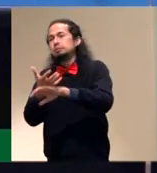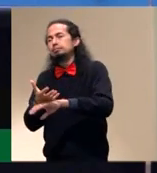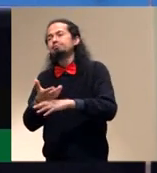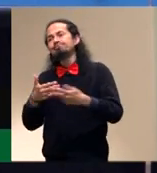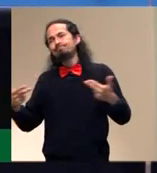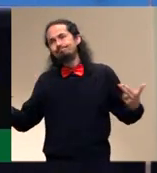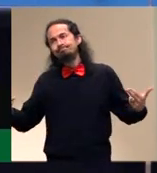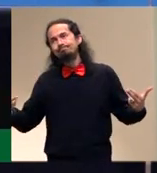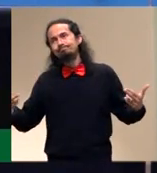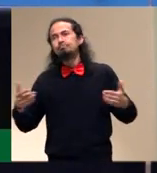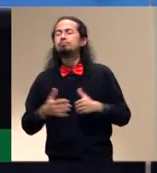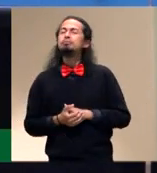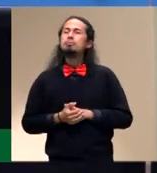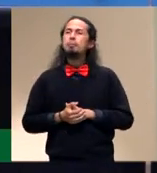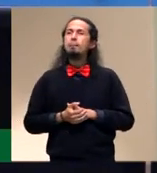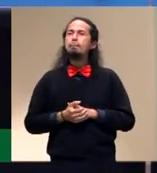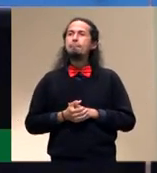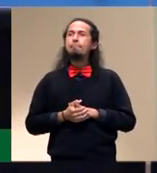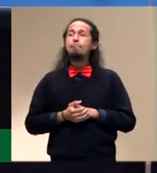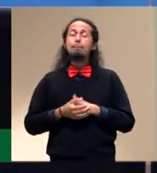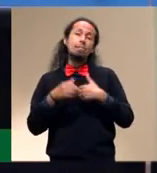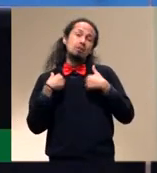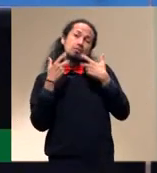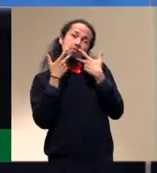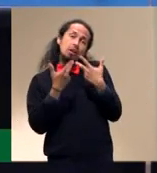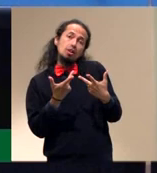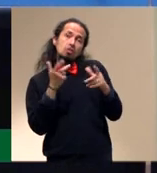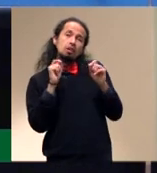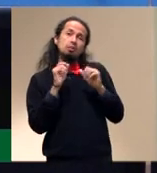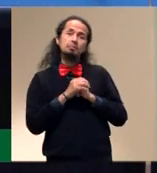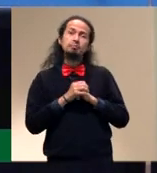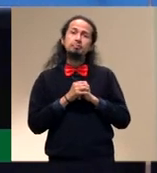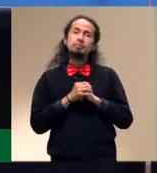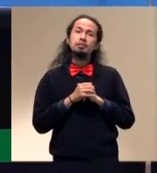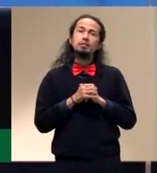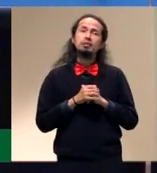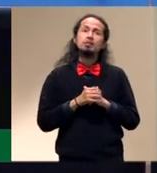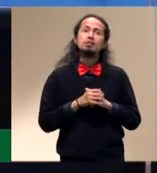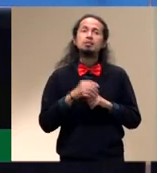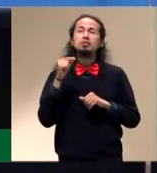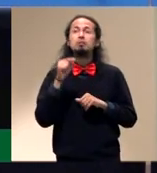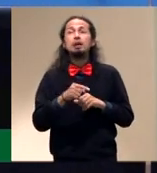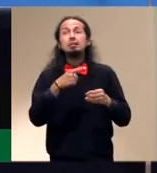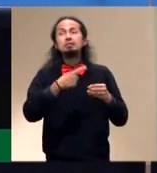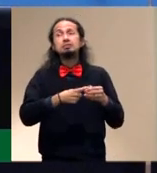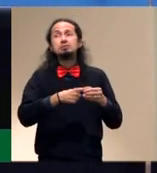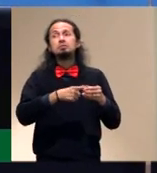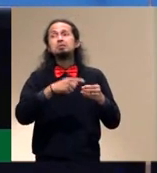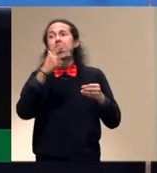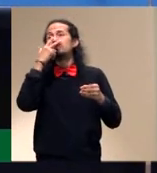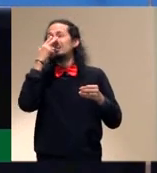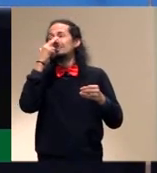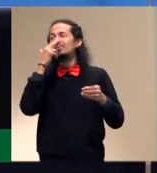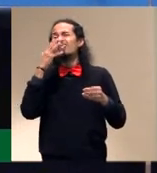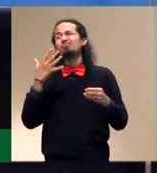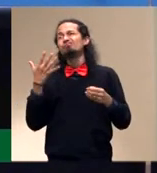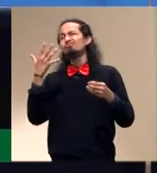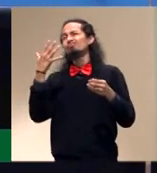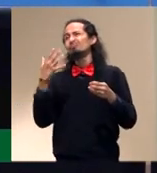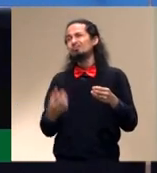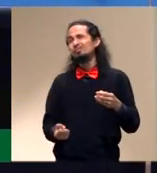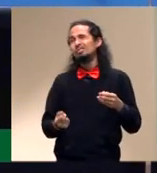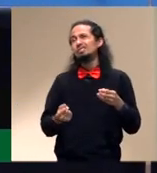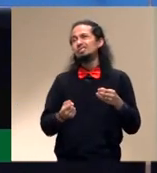Então, eu diria que, para esses municípios que sucumbiram a uma facilidade de estender